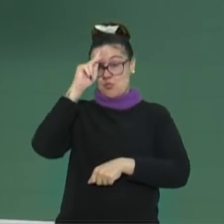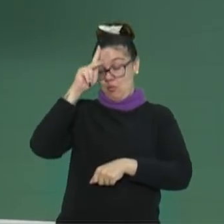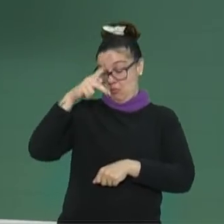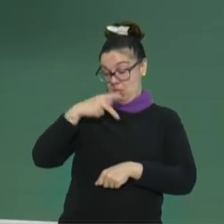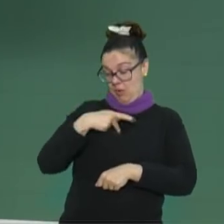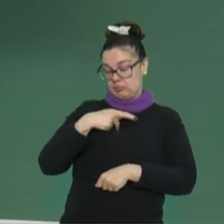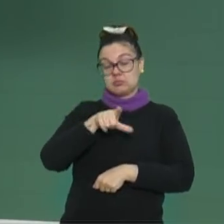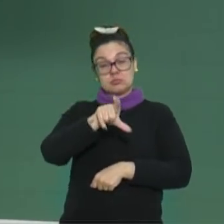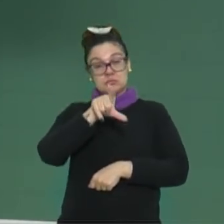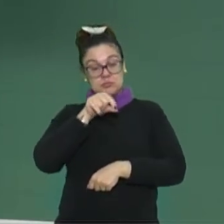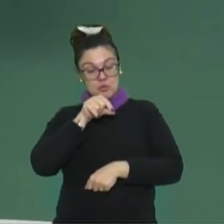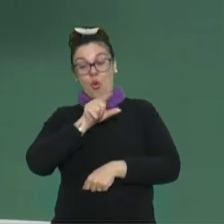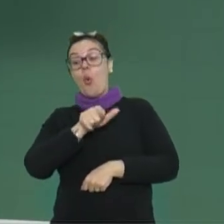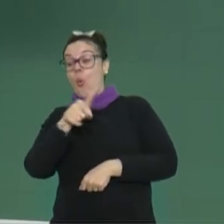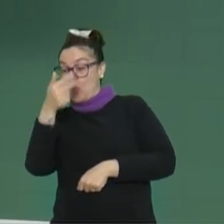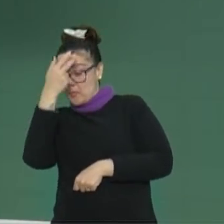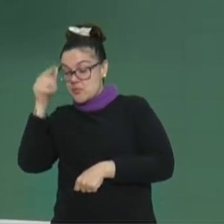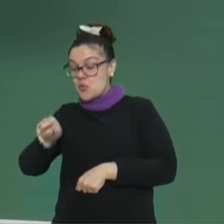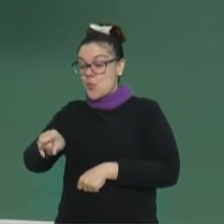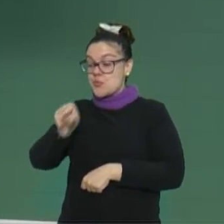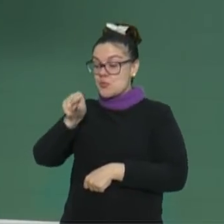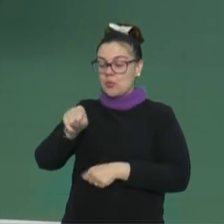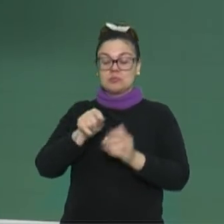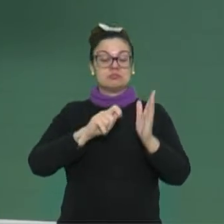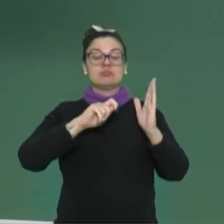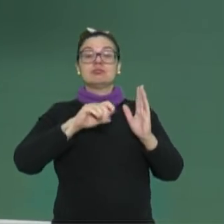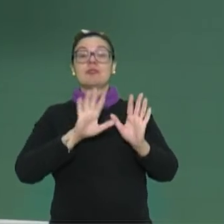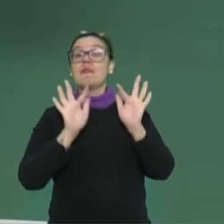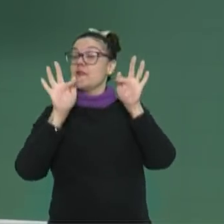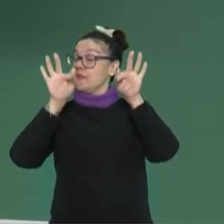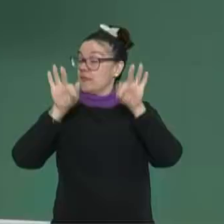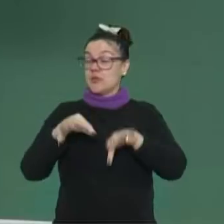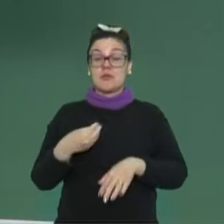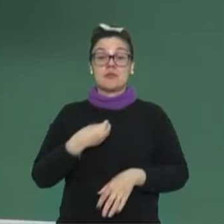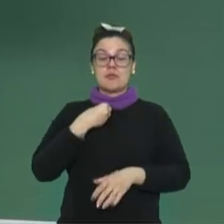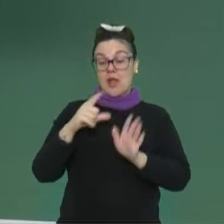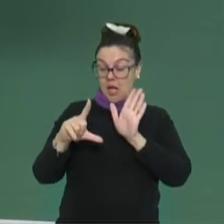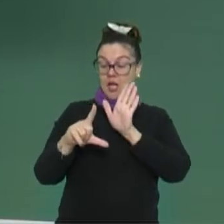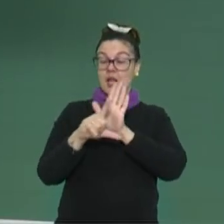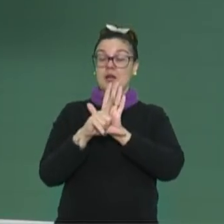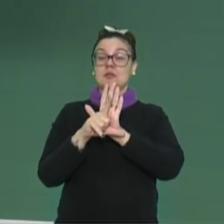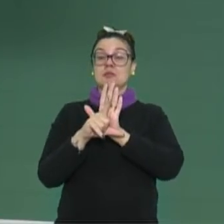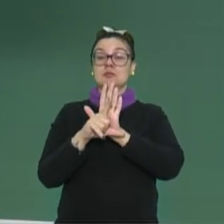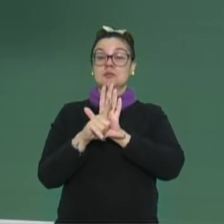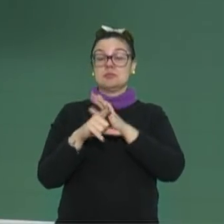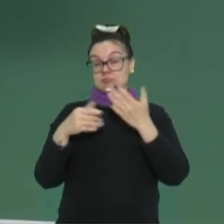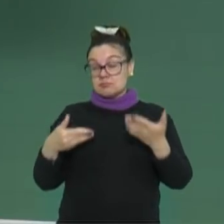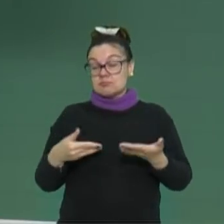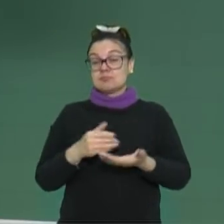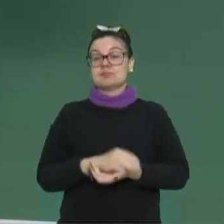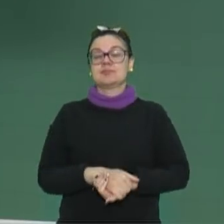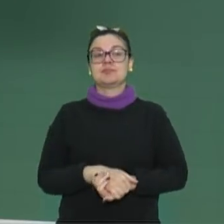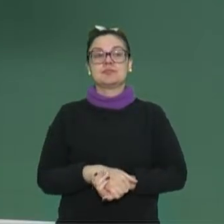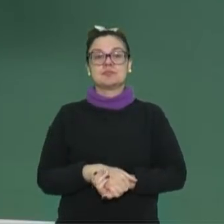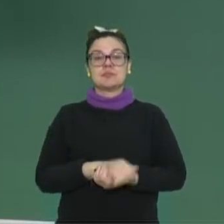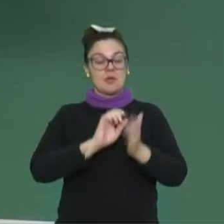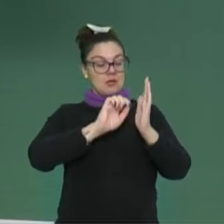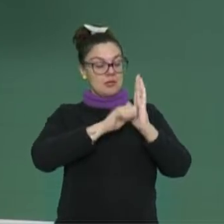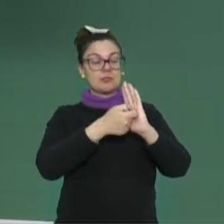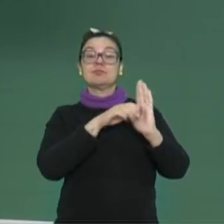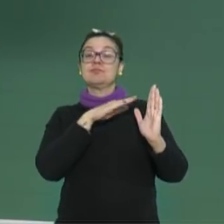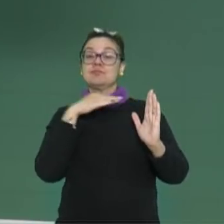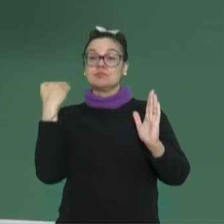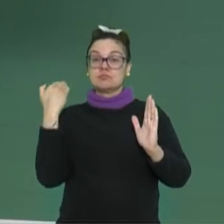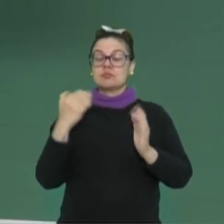ou de outro ser humano, extingue essa vida de um modo legal, de um modo permitido pela lei, por exemplo. Então esse